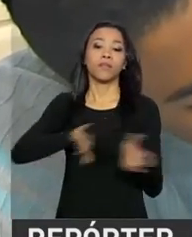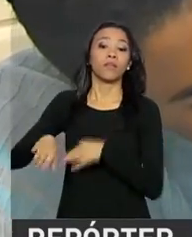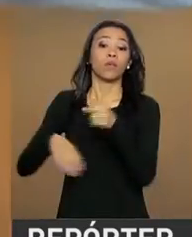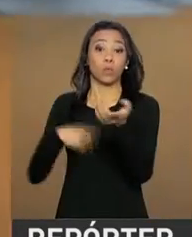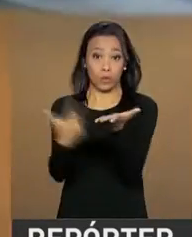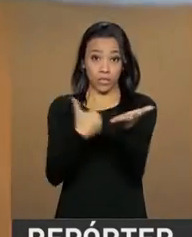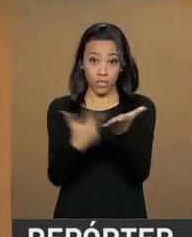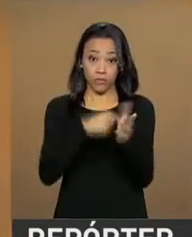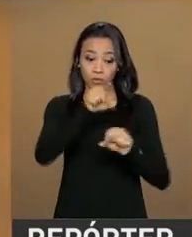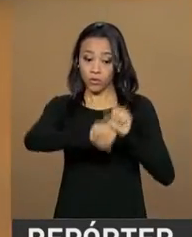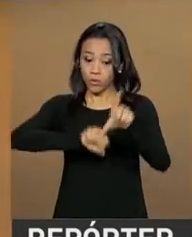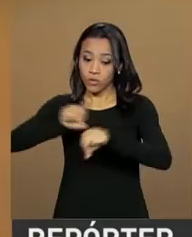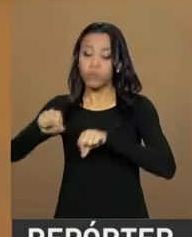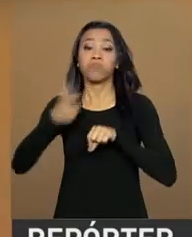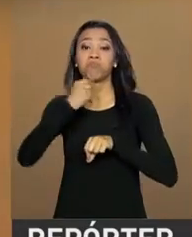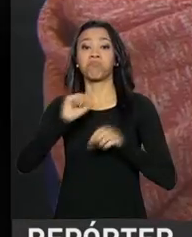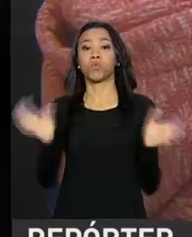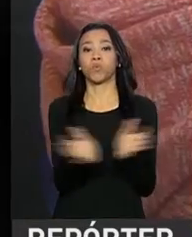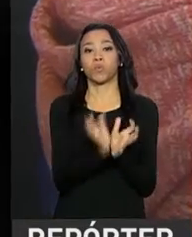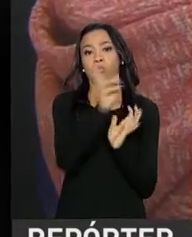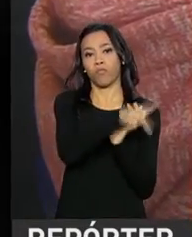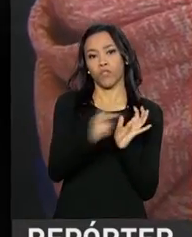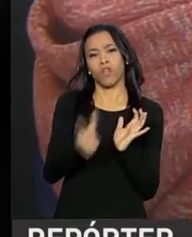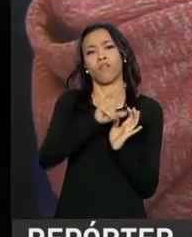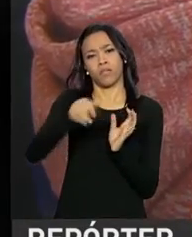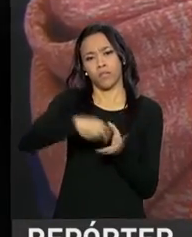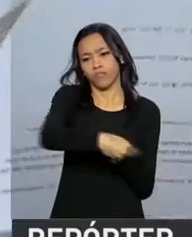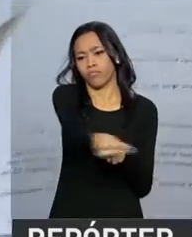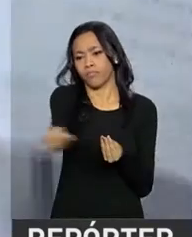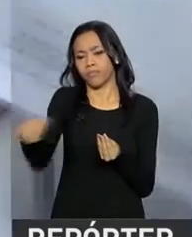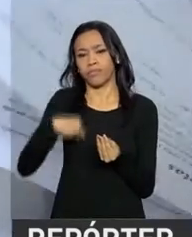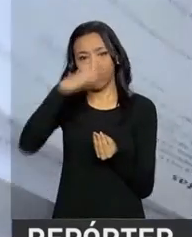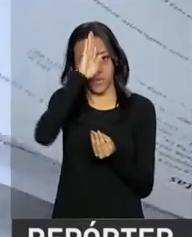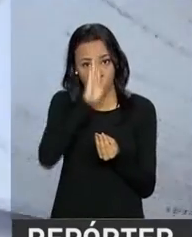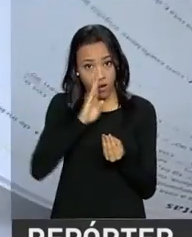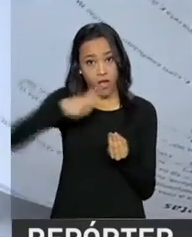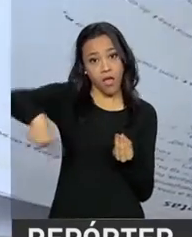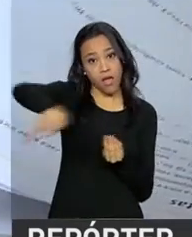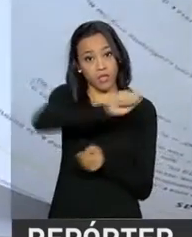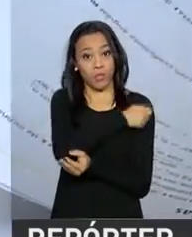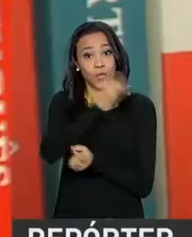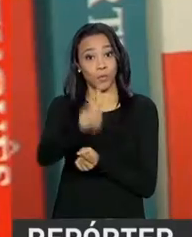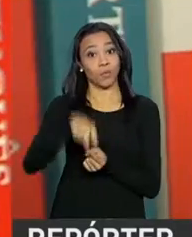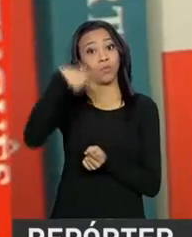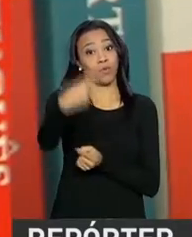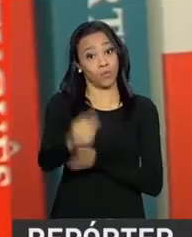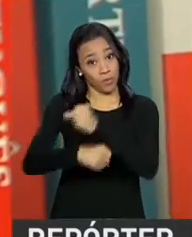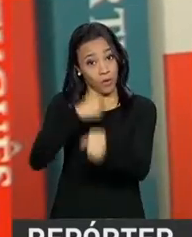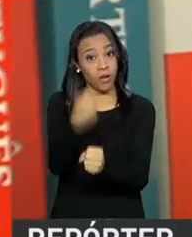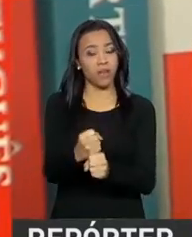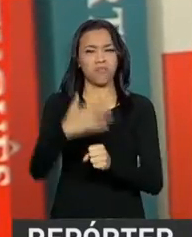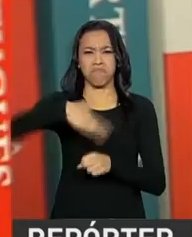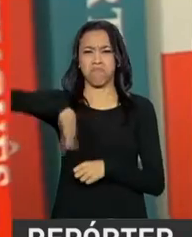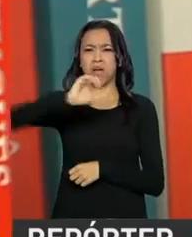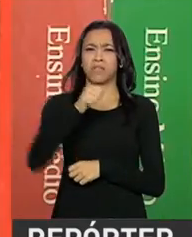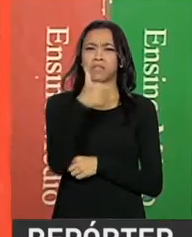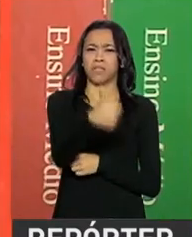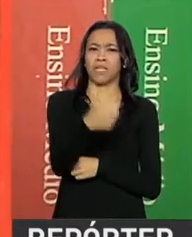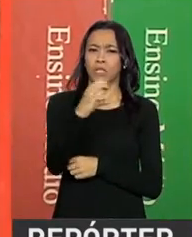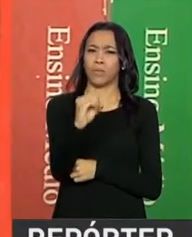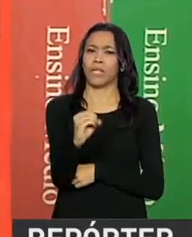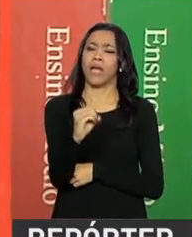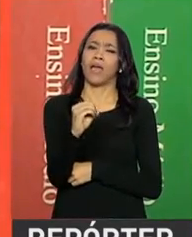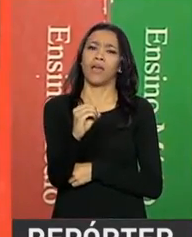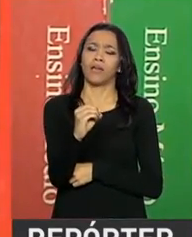escolhidos pelos professores vão ser distribuídos gratuitamente para os alunos no ano que vem são mais de 110 milhões